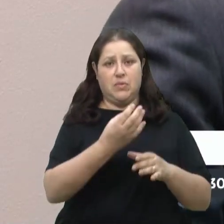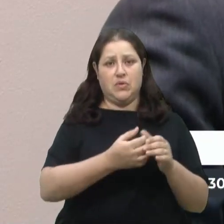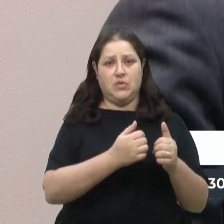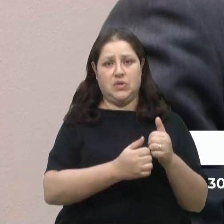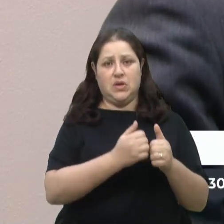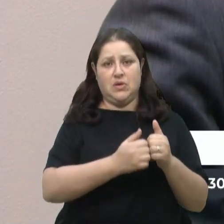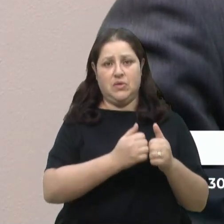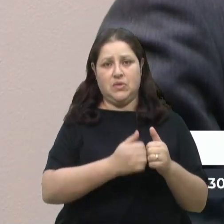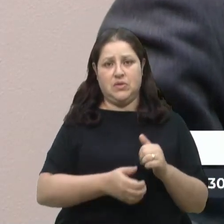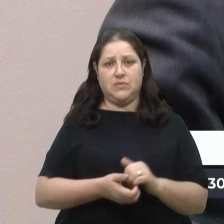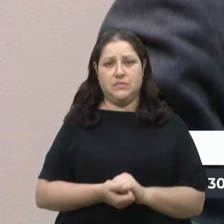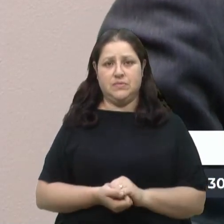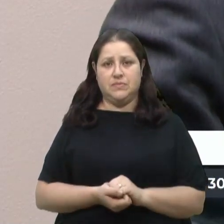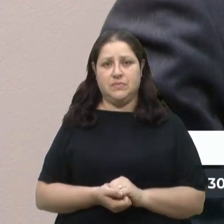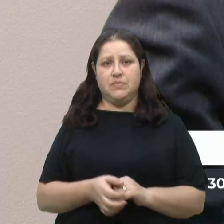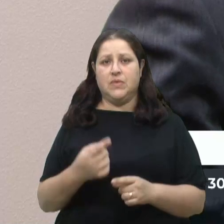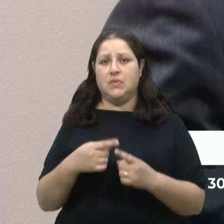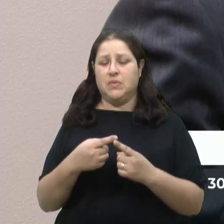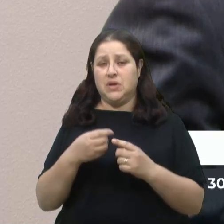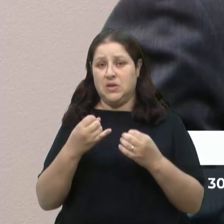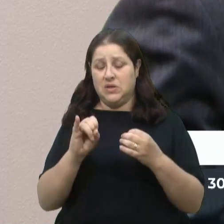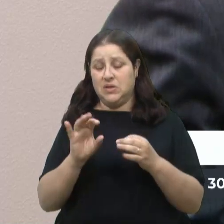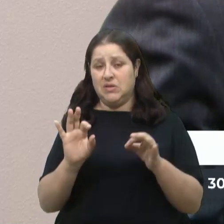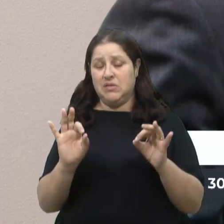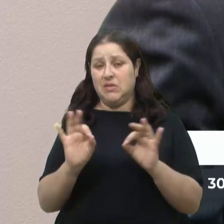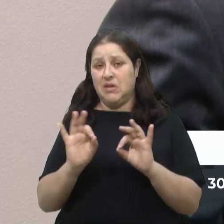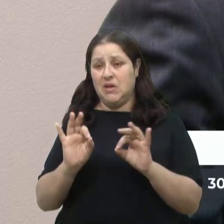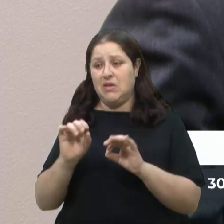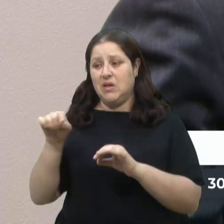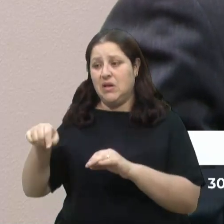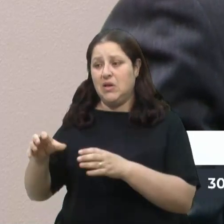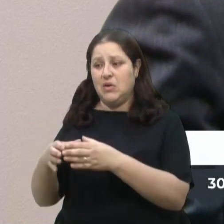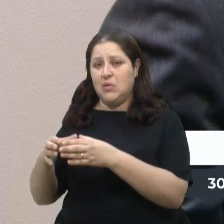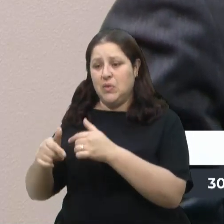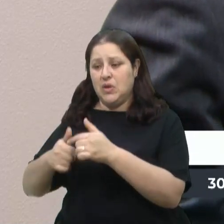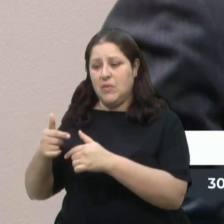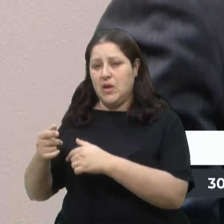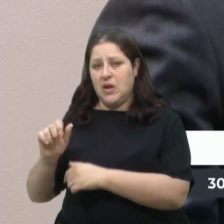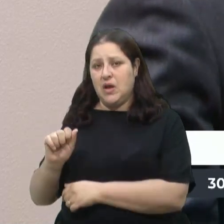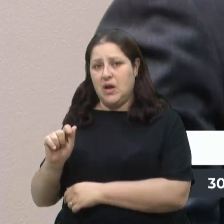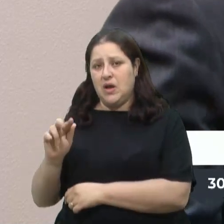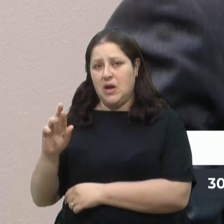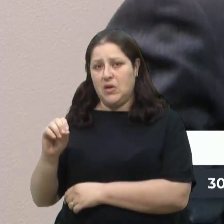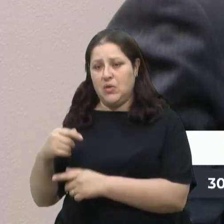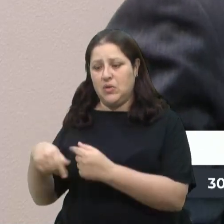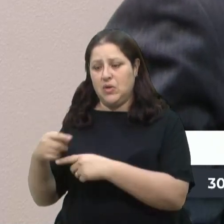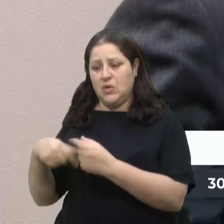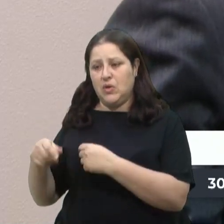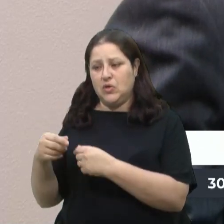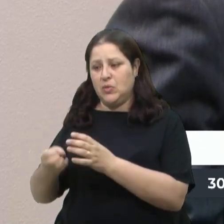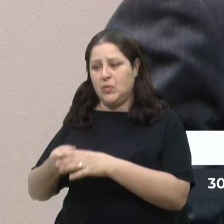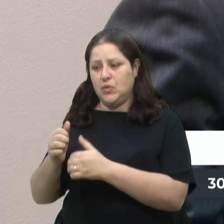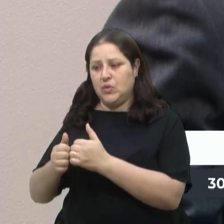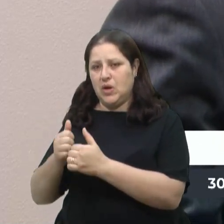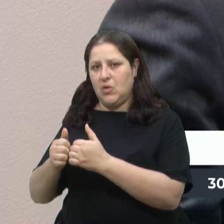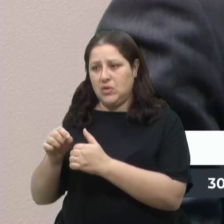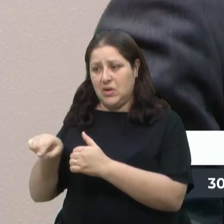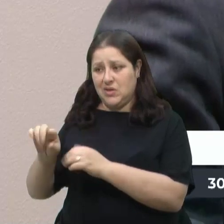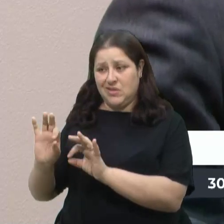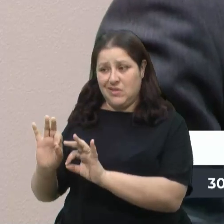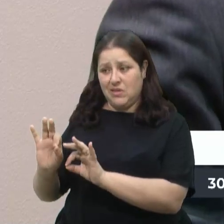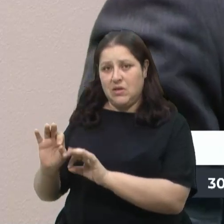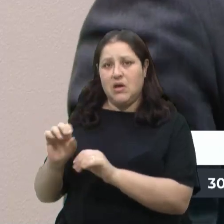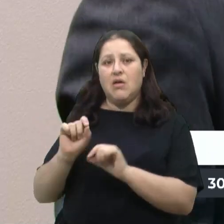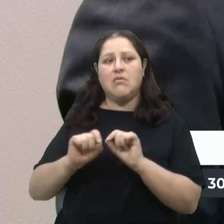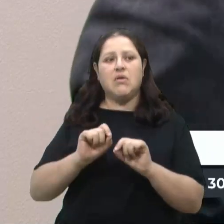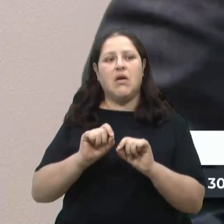arroz. Porque se não é o agronegócio que produz arroz, né, eu não sei quem que produz arroz. Então,